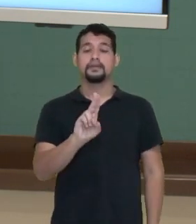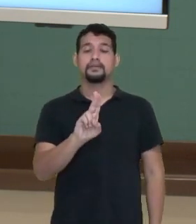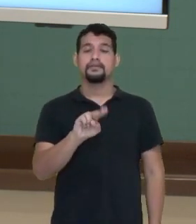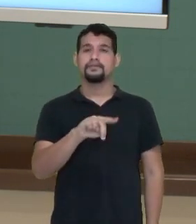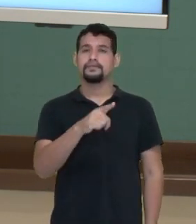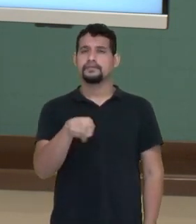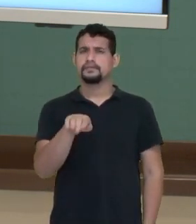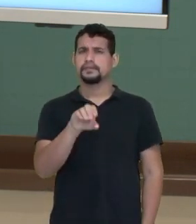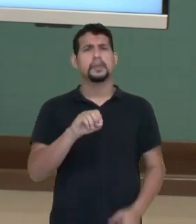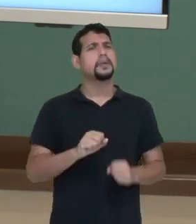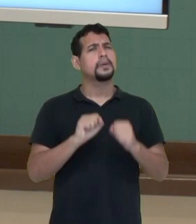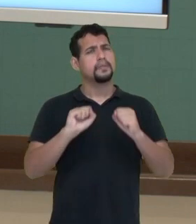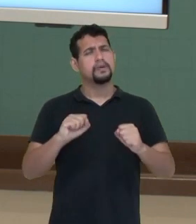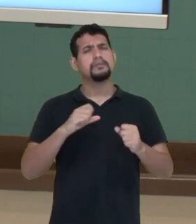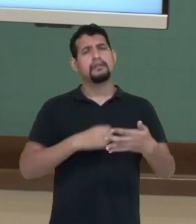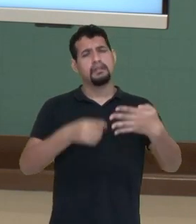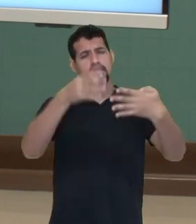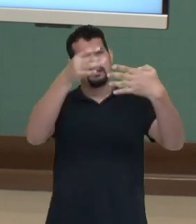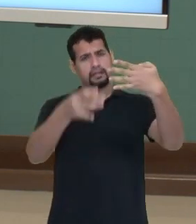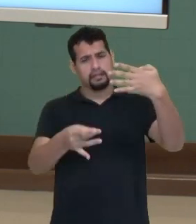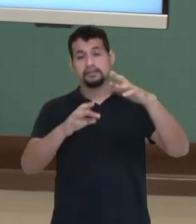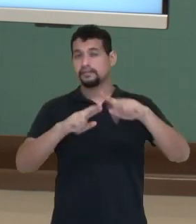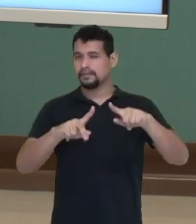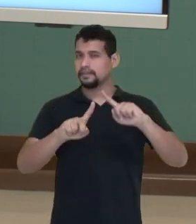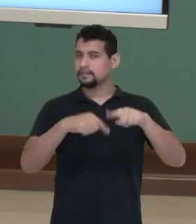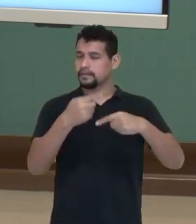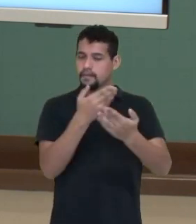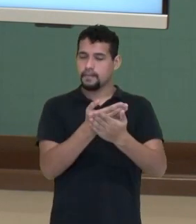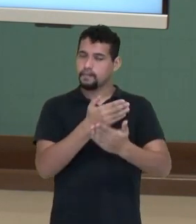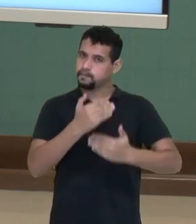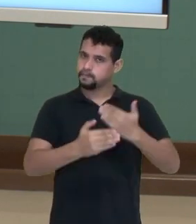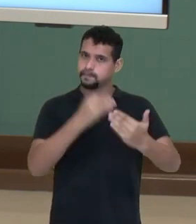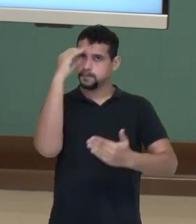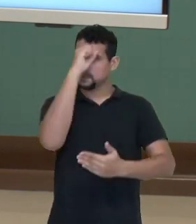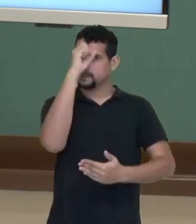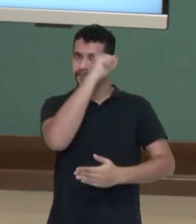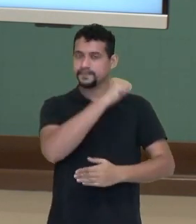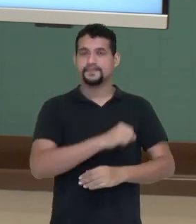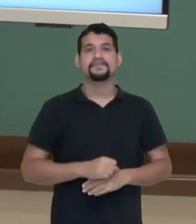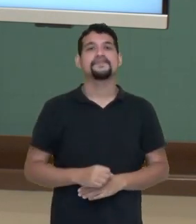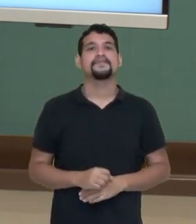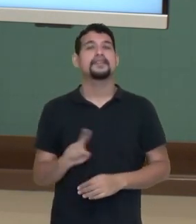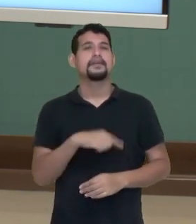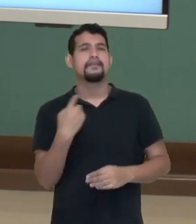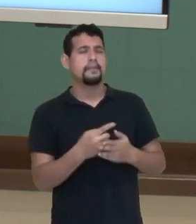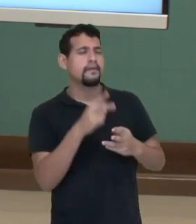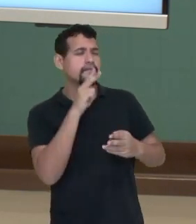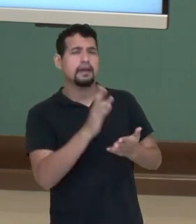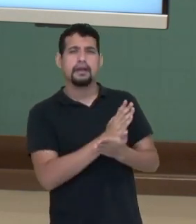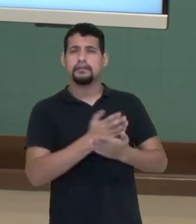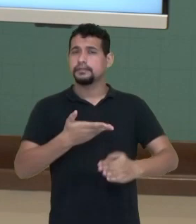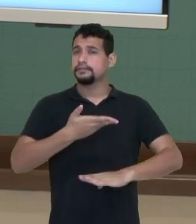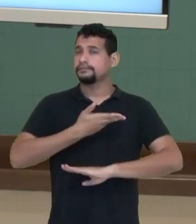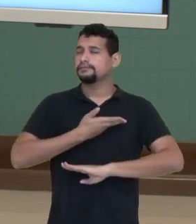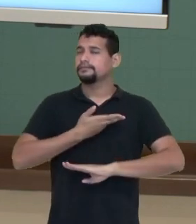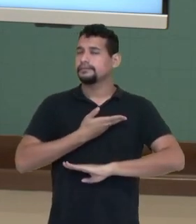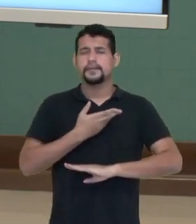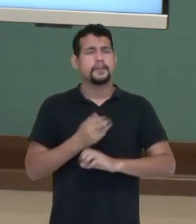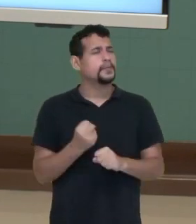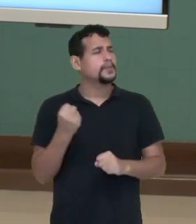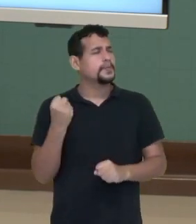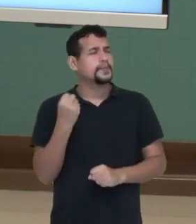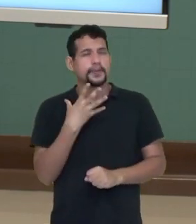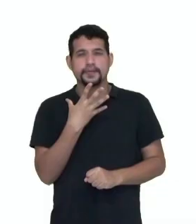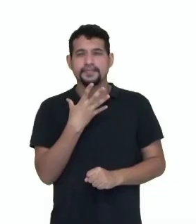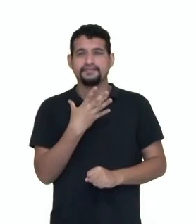ser classificadas de algumas formas. É isso que nós vamos trabalhar um pouco, tá bom? Então vamos acompanhar uma situação aqui bem deliciosa. Olha